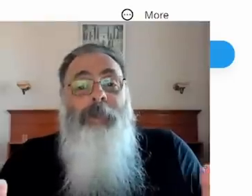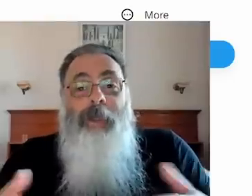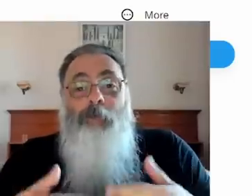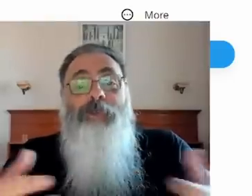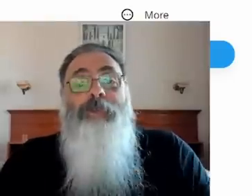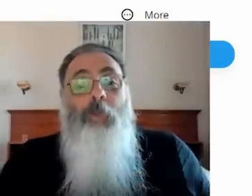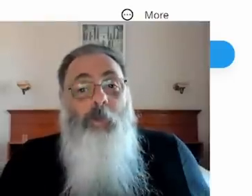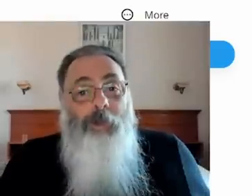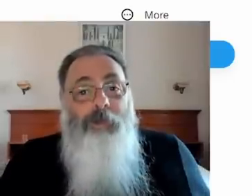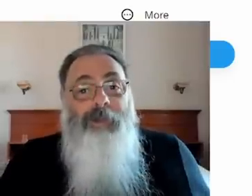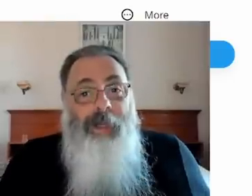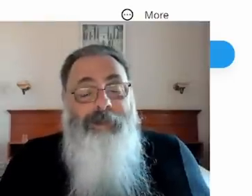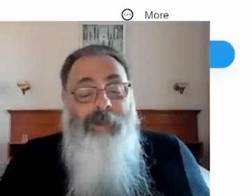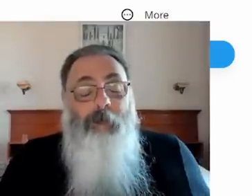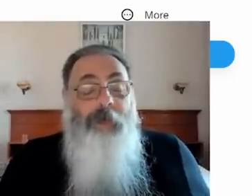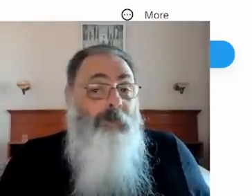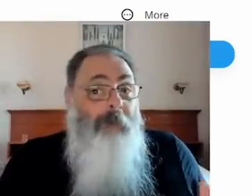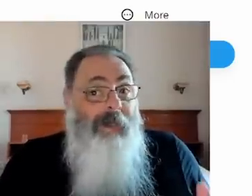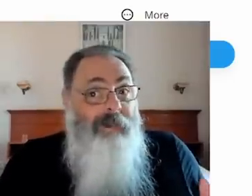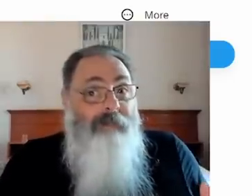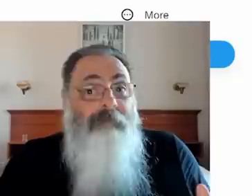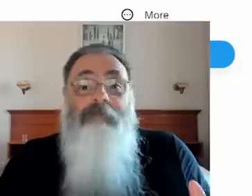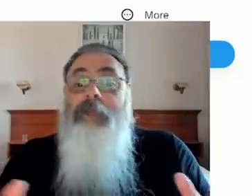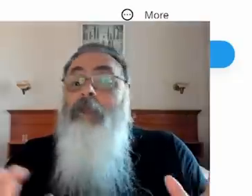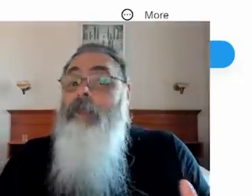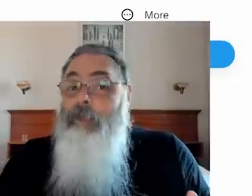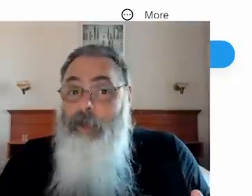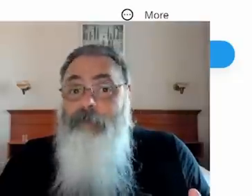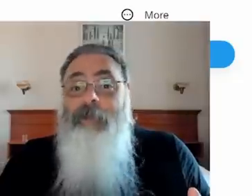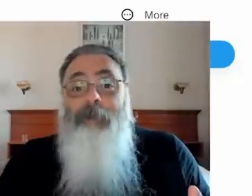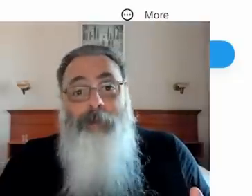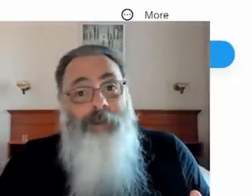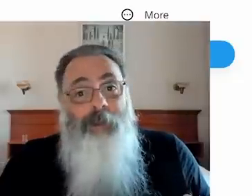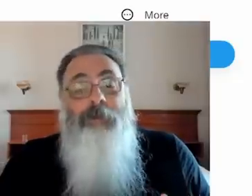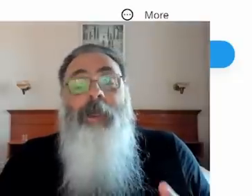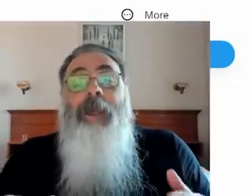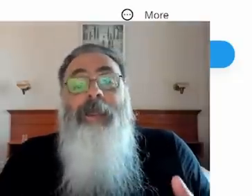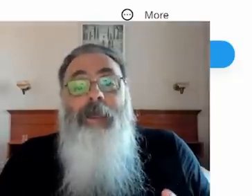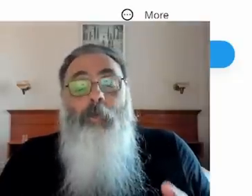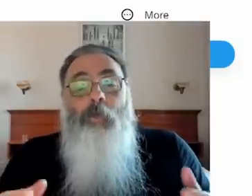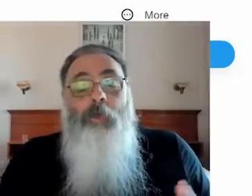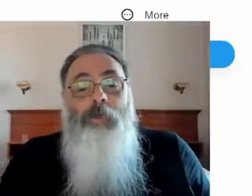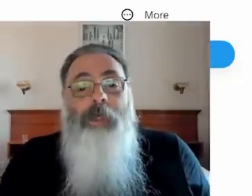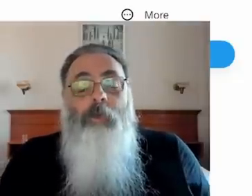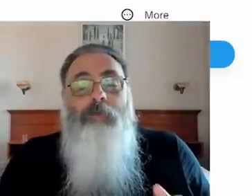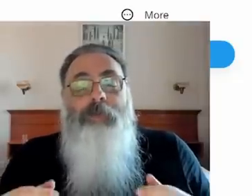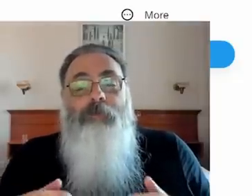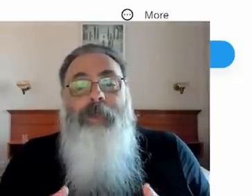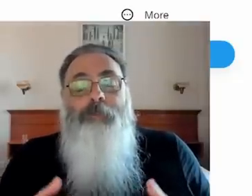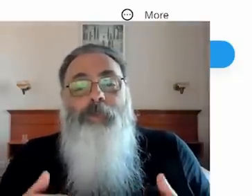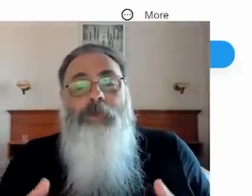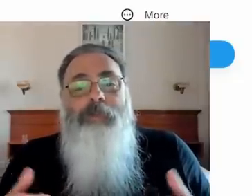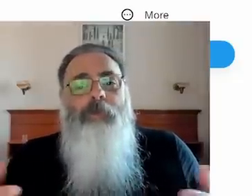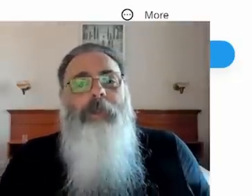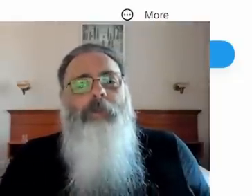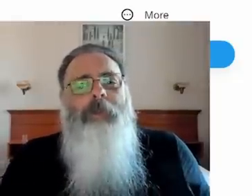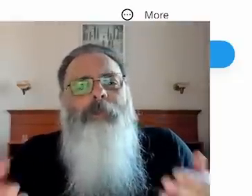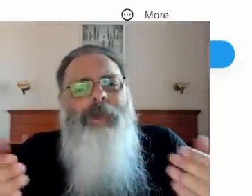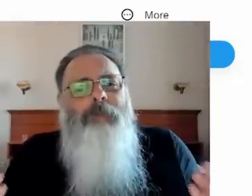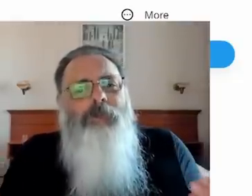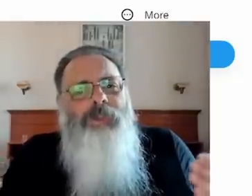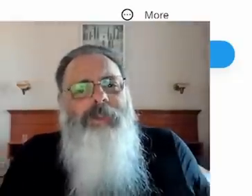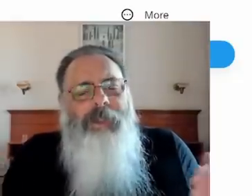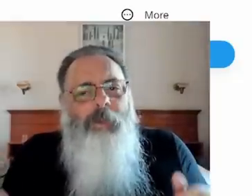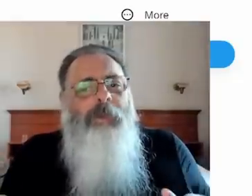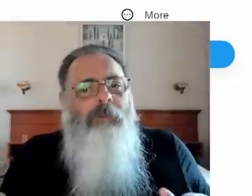isso para poder eu dizer o quanto que tem esse negócio mas que teve certamente teve E aí o Curioso é você vê as pessoas dizendo